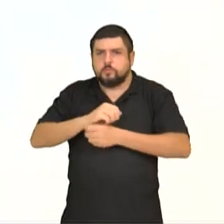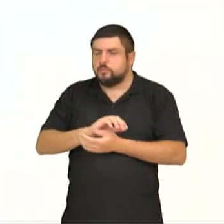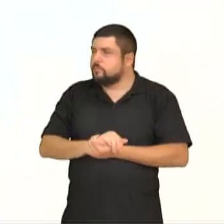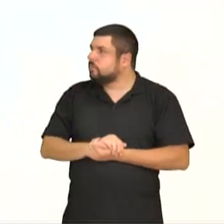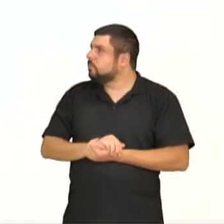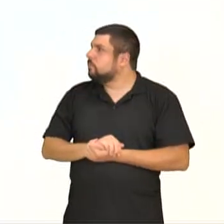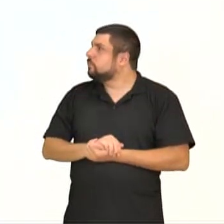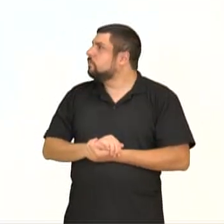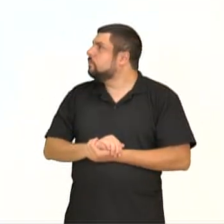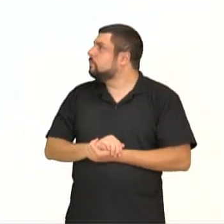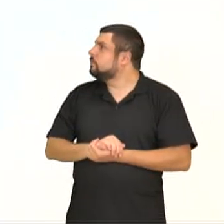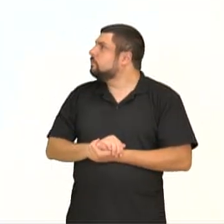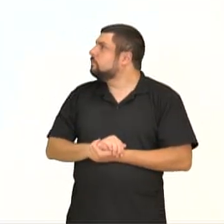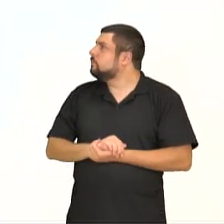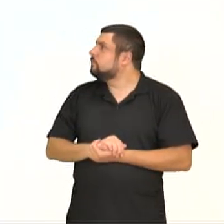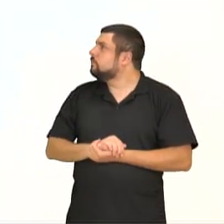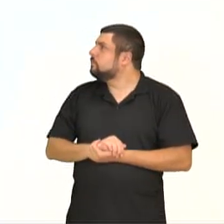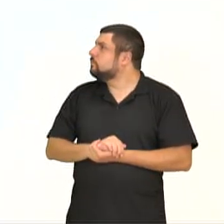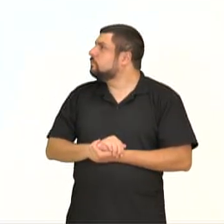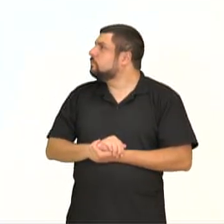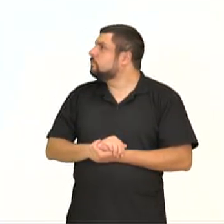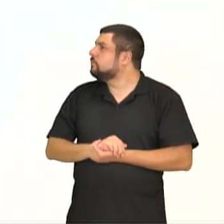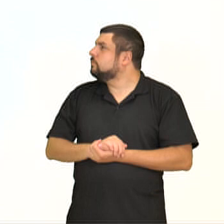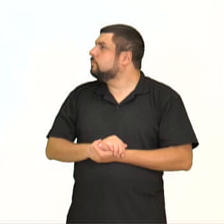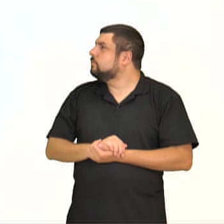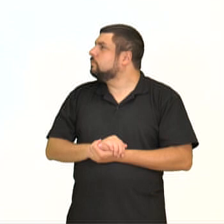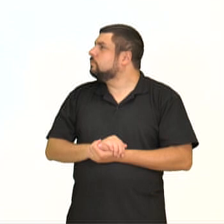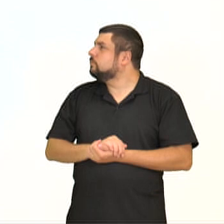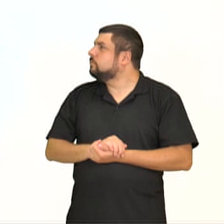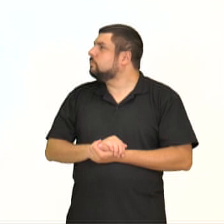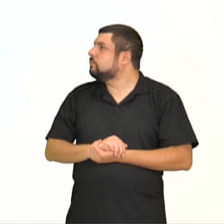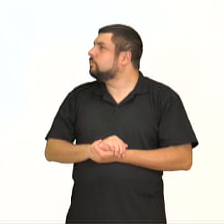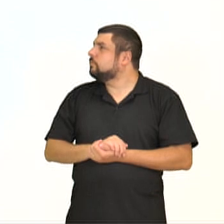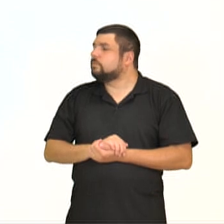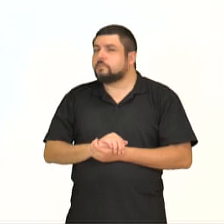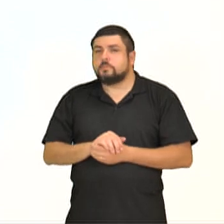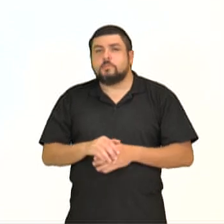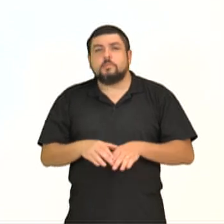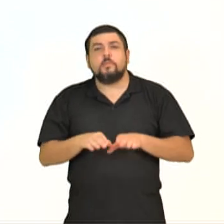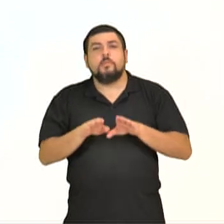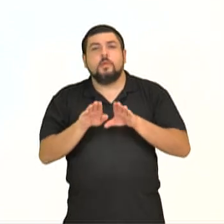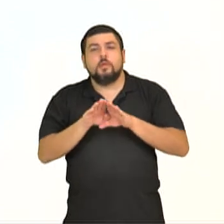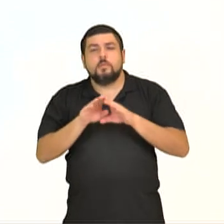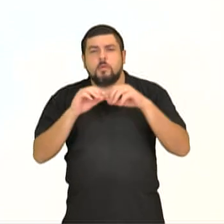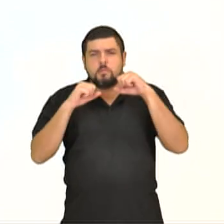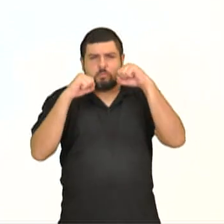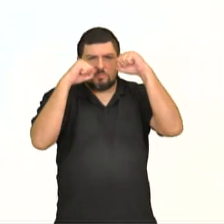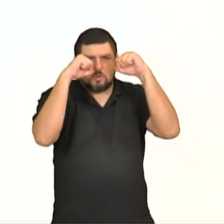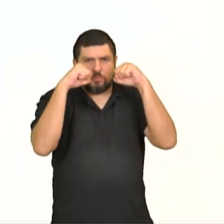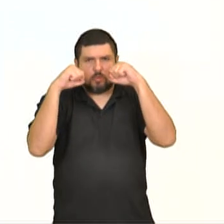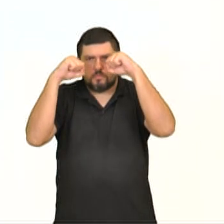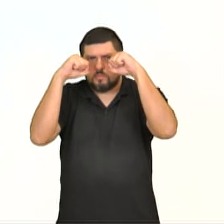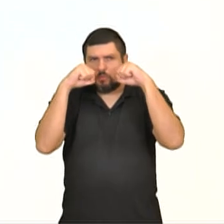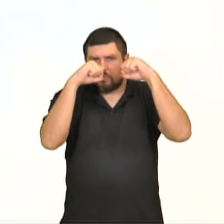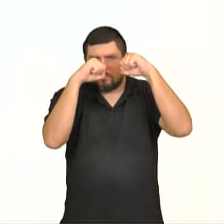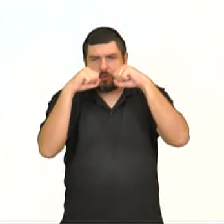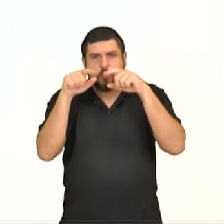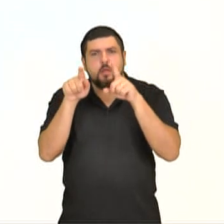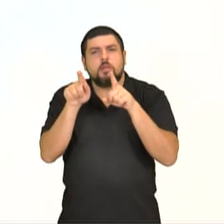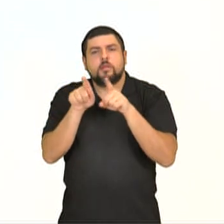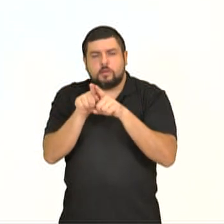ter esse contato. Aqui, no caso, é uma finalização, né? Aí tem o Muay Thai, mesmo caso do Karatê e